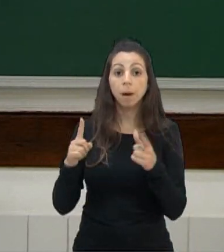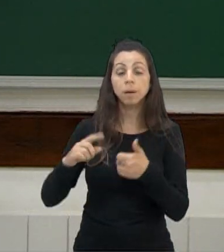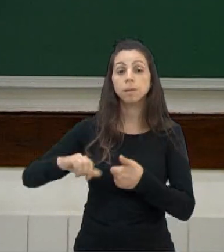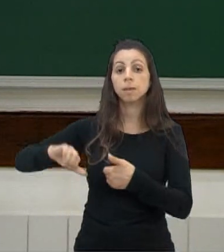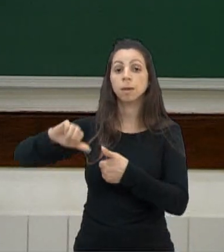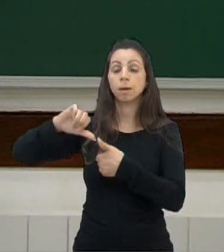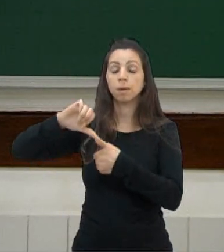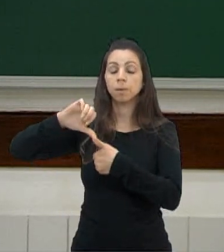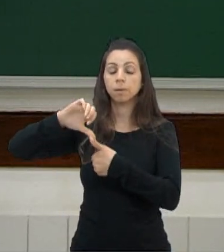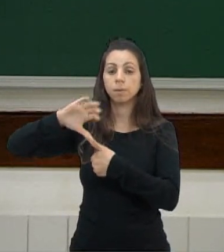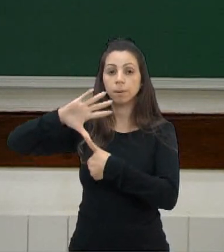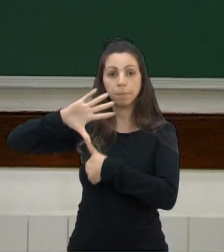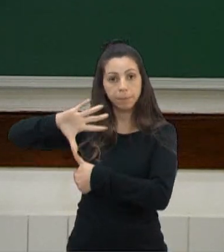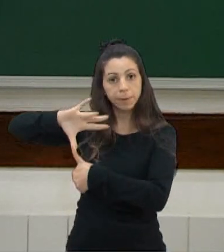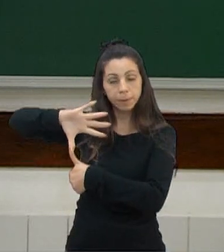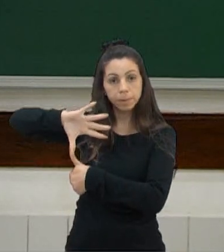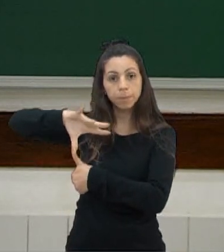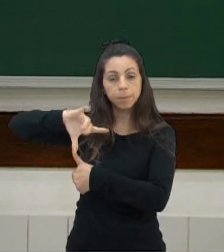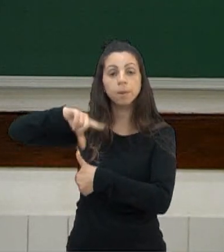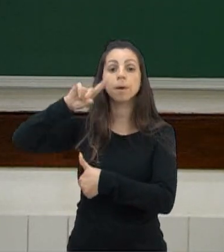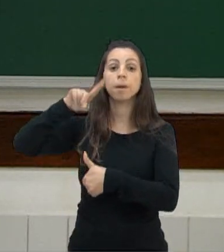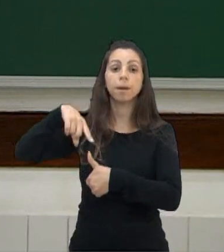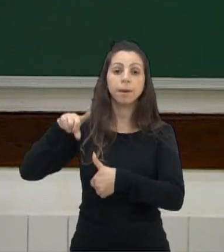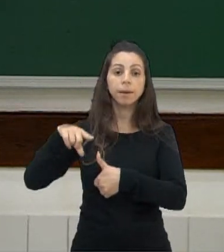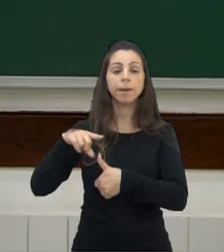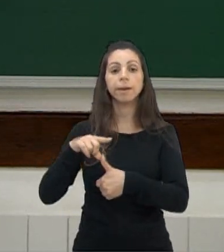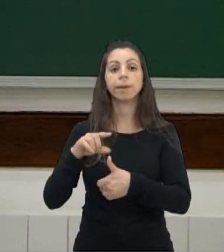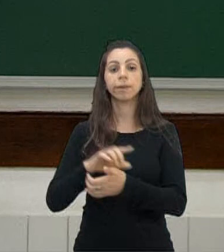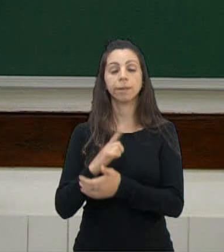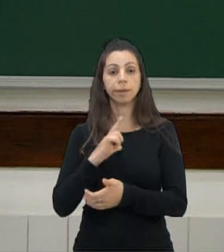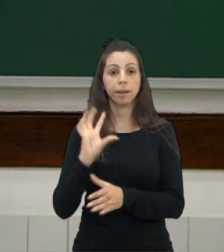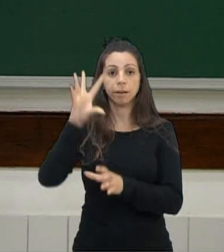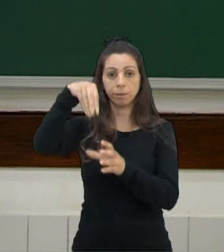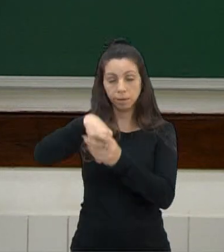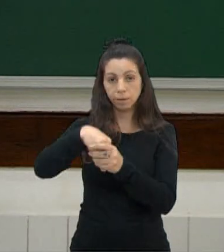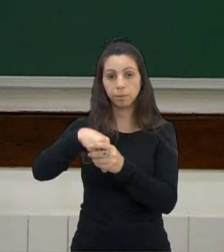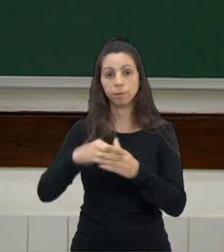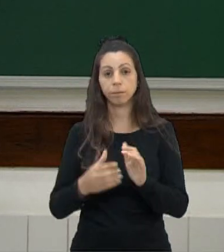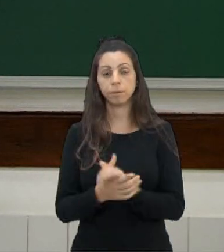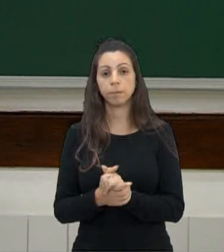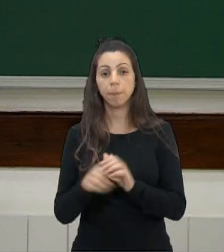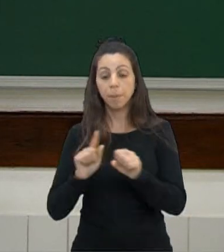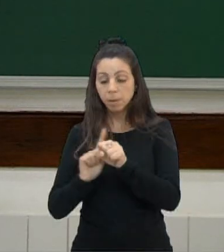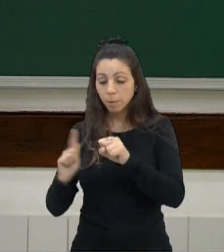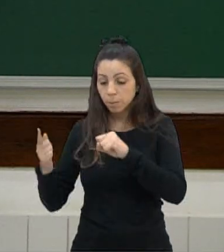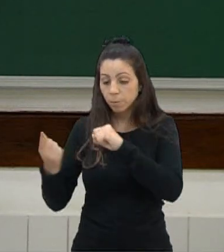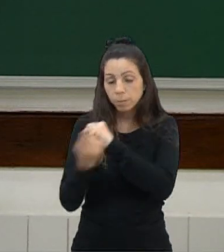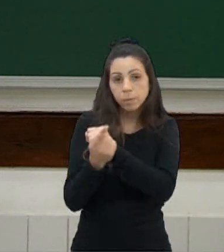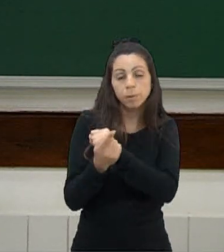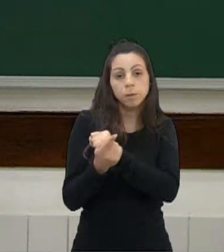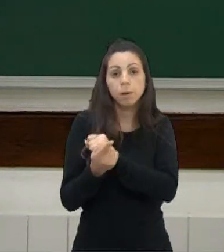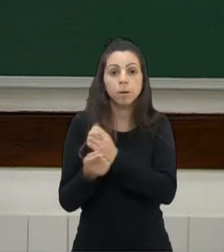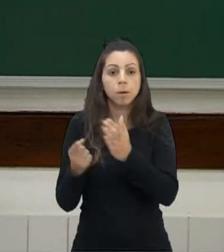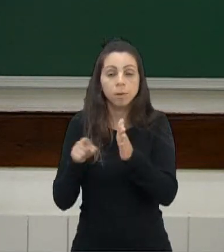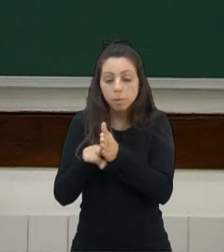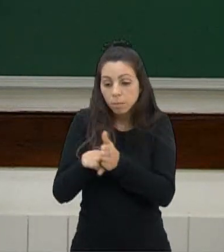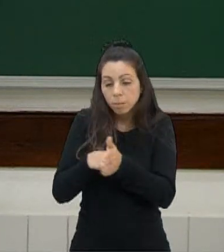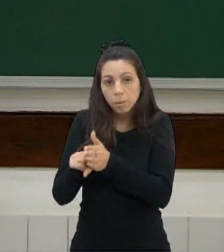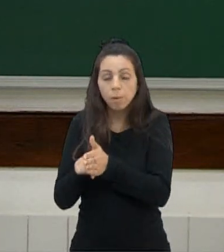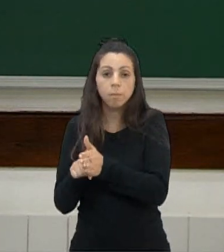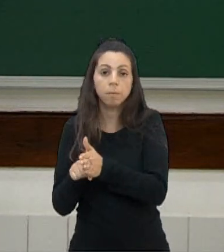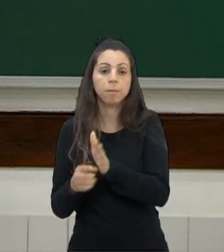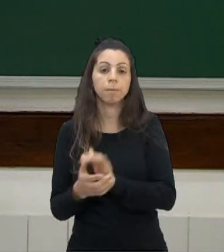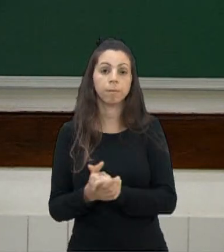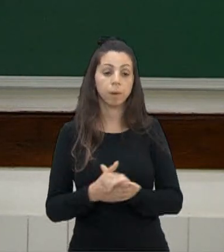é um exemplo de dobramento moderno, mas cuja geologia não chega até o nosso país. Então,